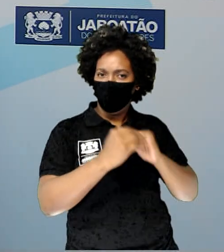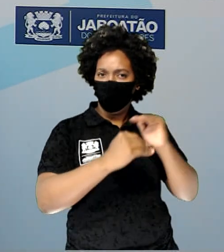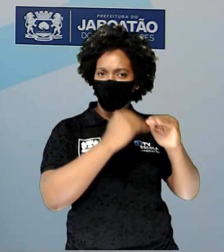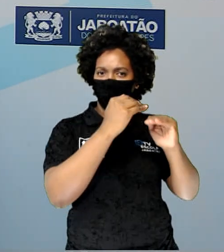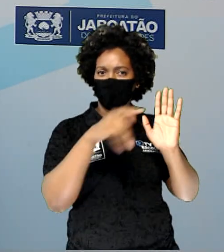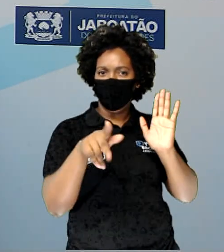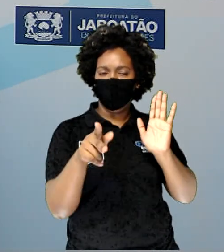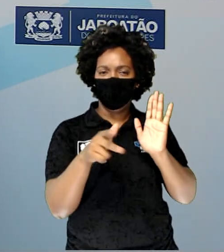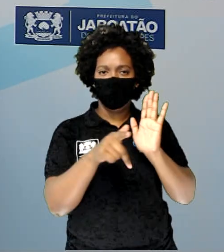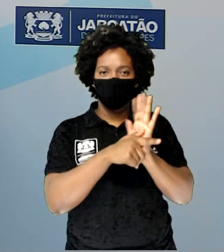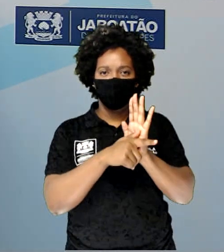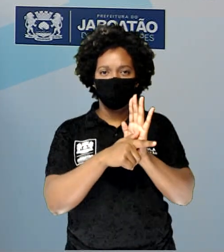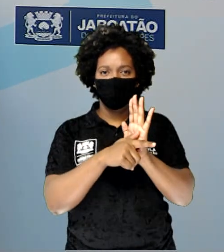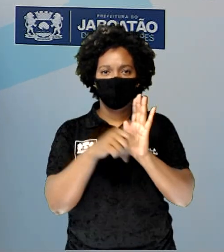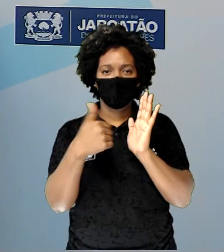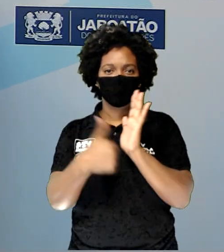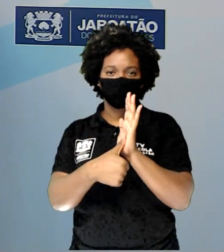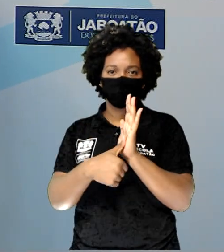identidade.